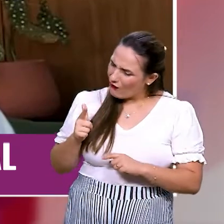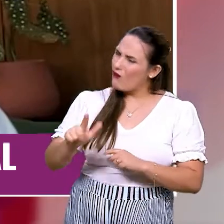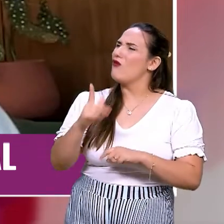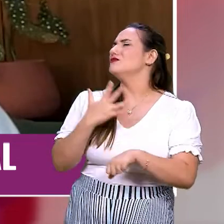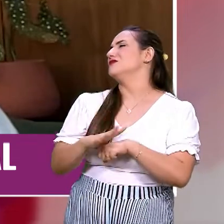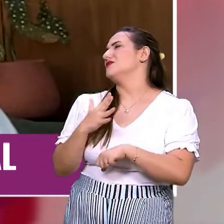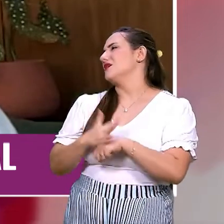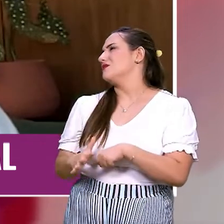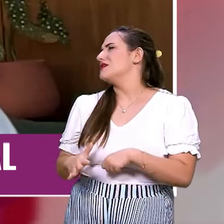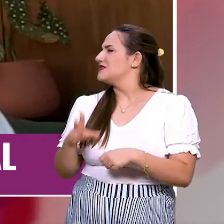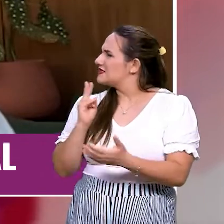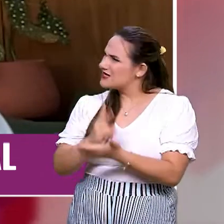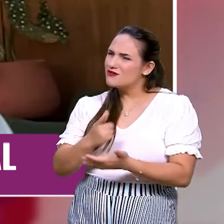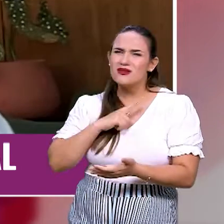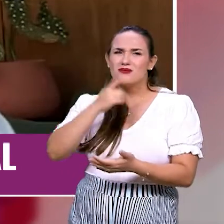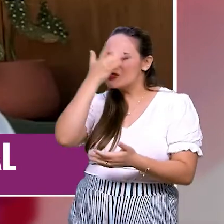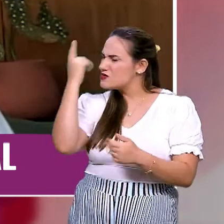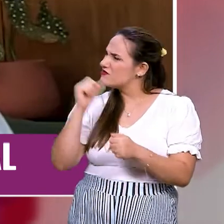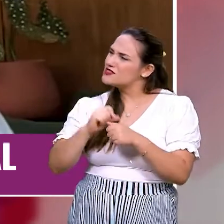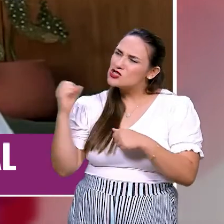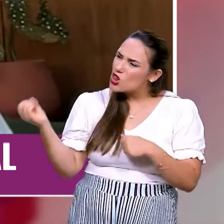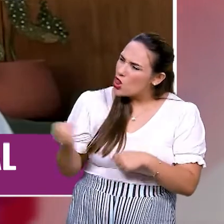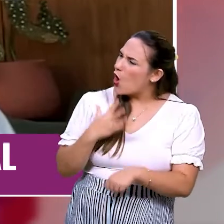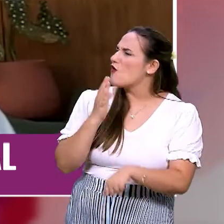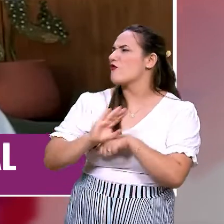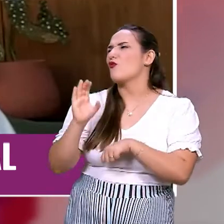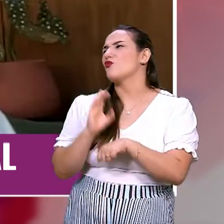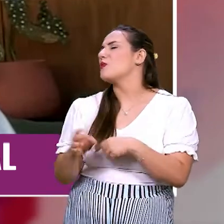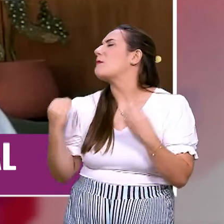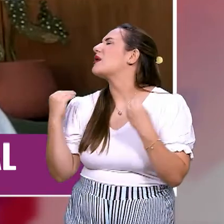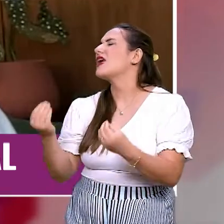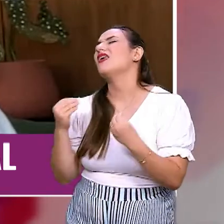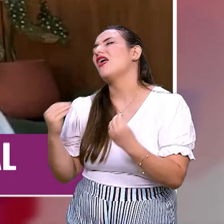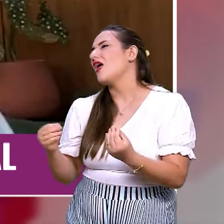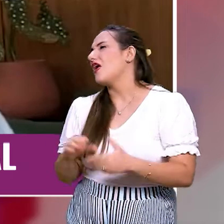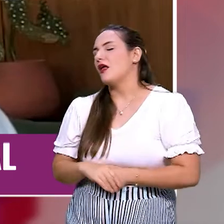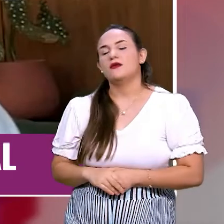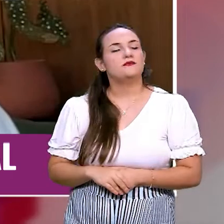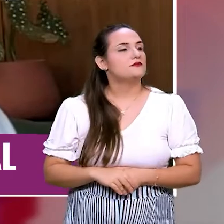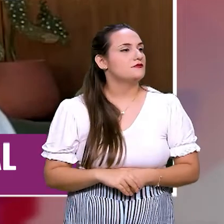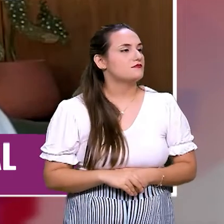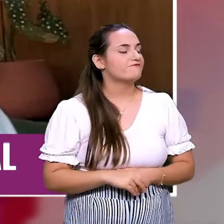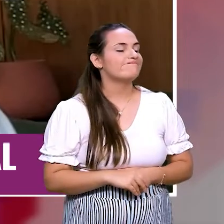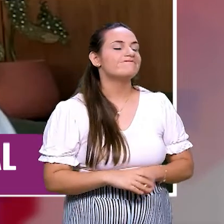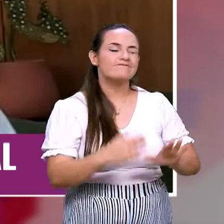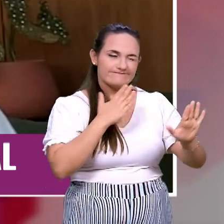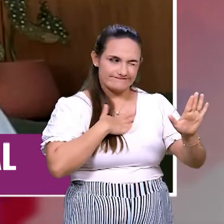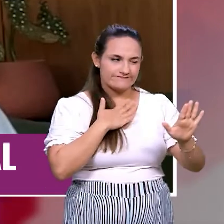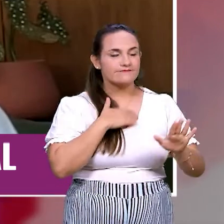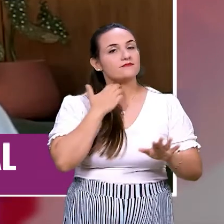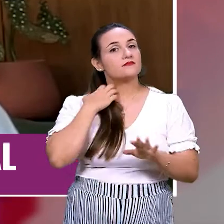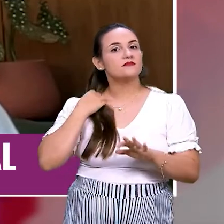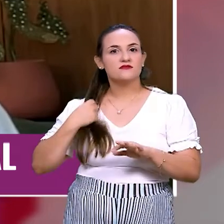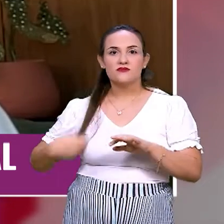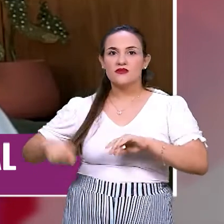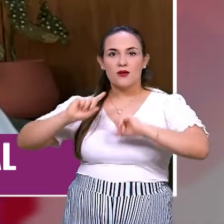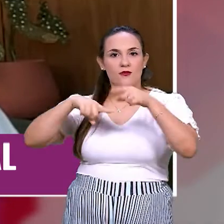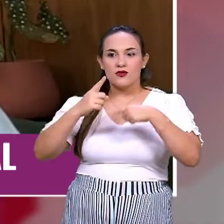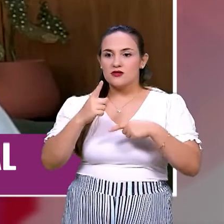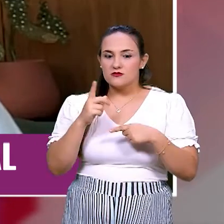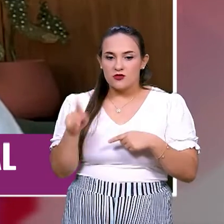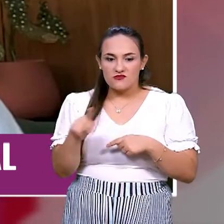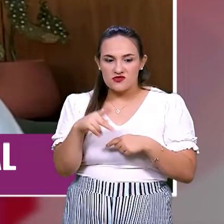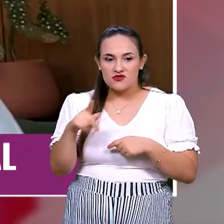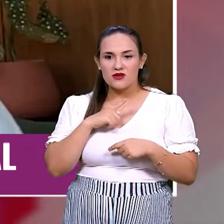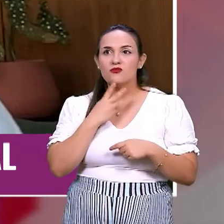que isso aqui toda vez chega alguém para ensinar uma coisa para a gente? Mas por que a gente vai fazer isso? E aí, no final do treinamento, eles